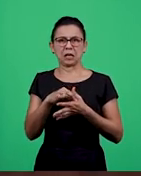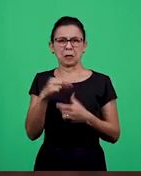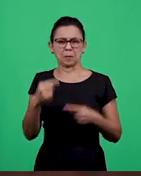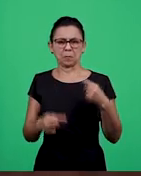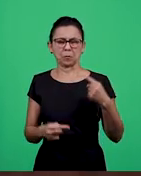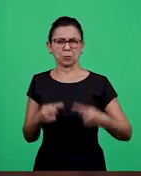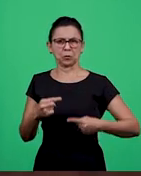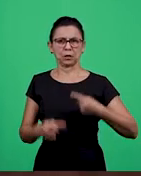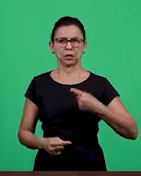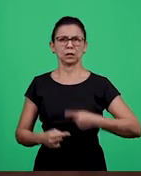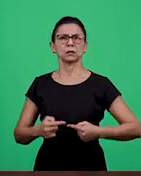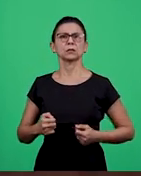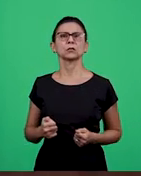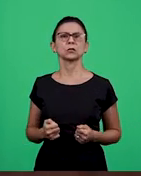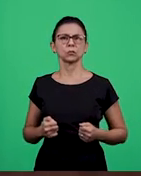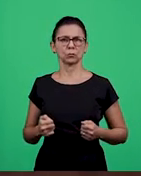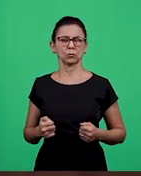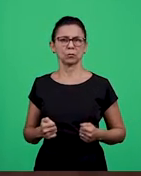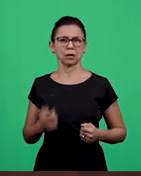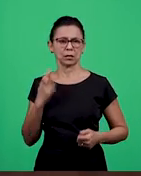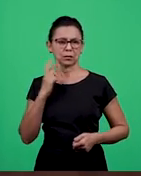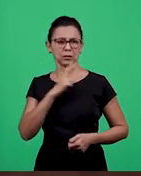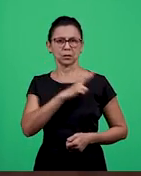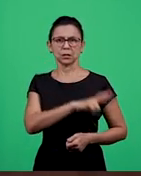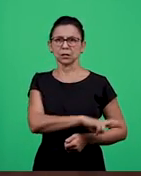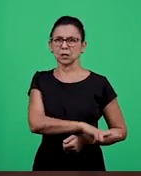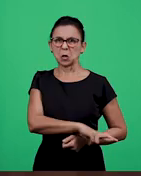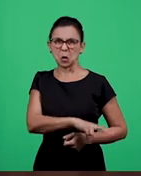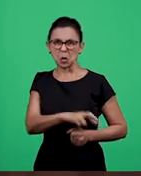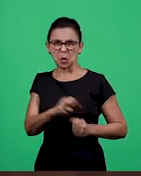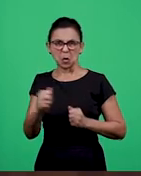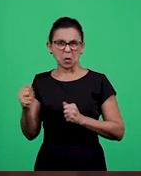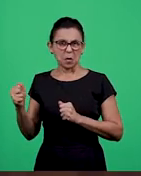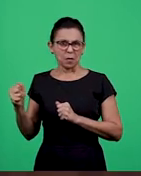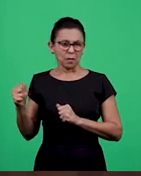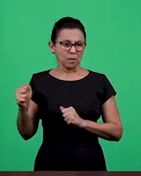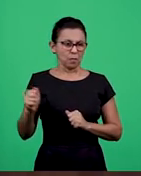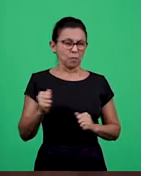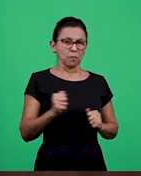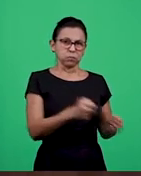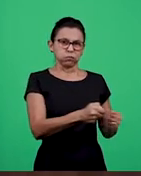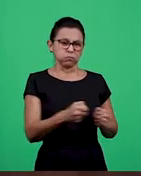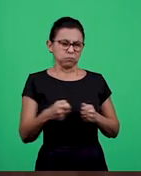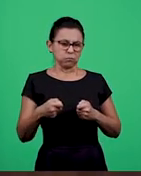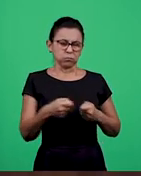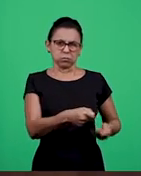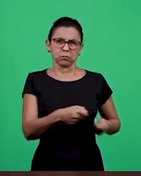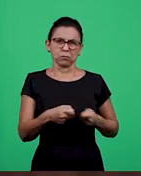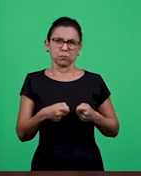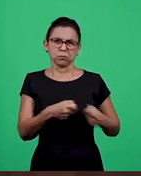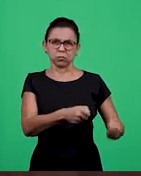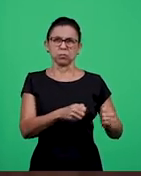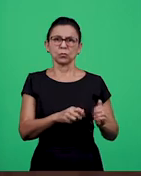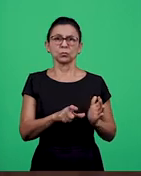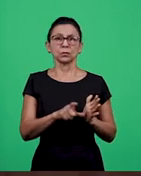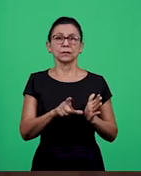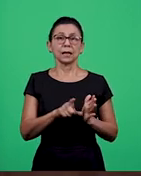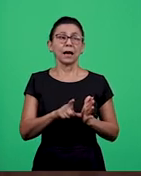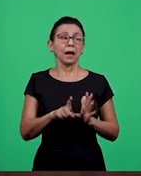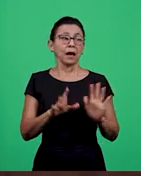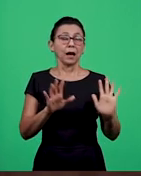e religiosas da época. E com isso ele foi muito perseguido.